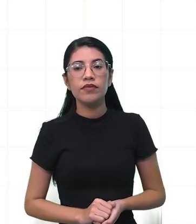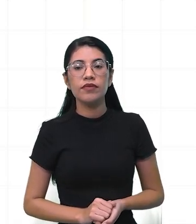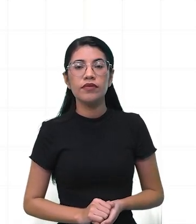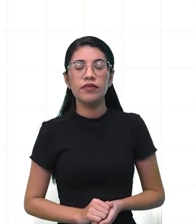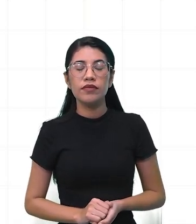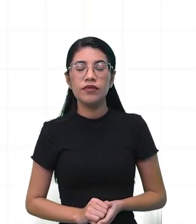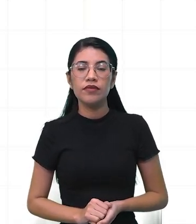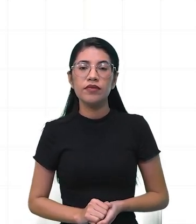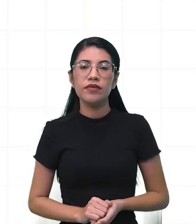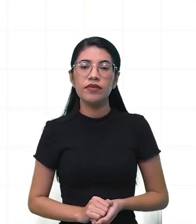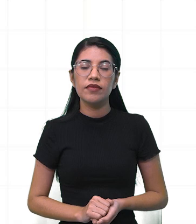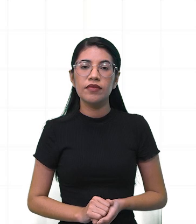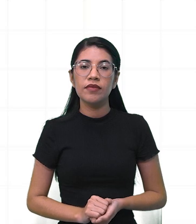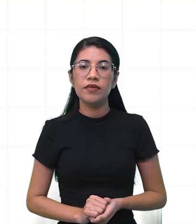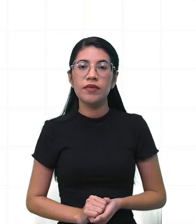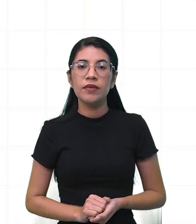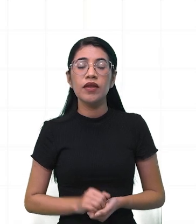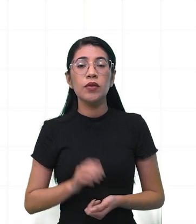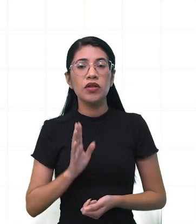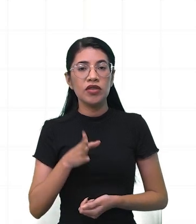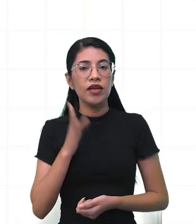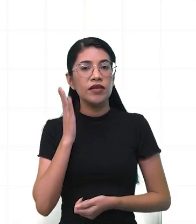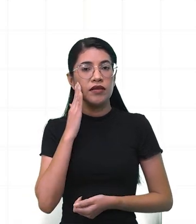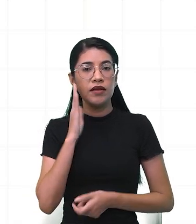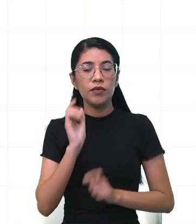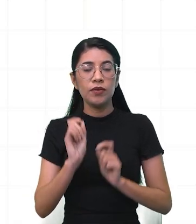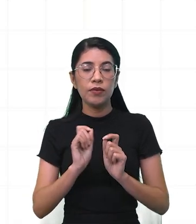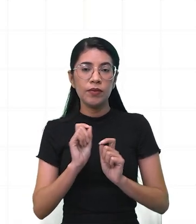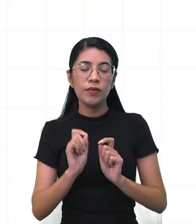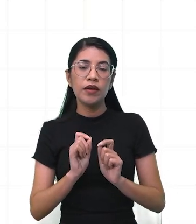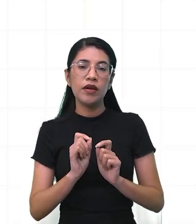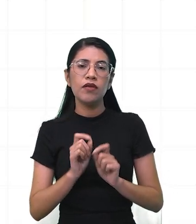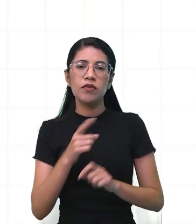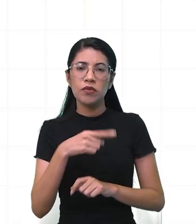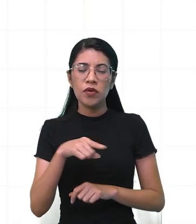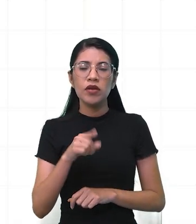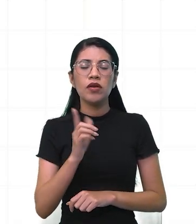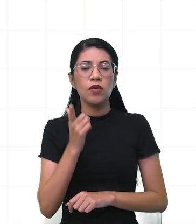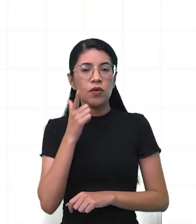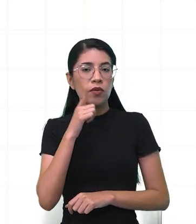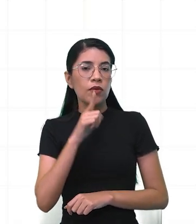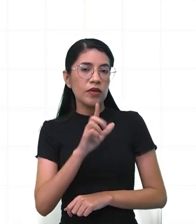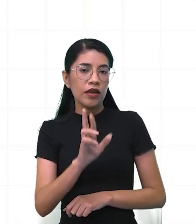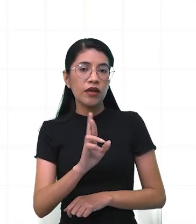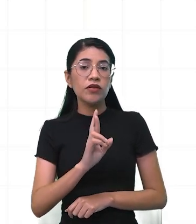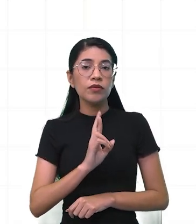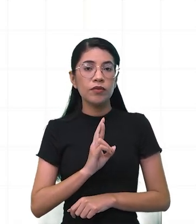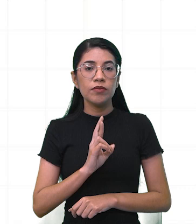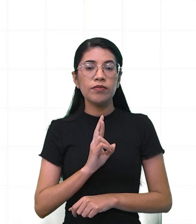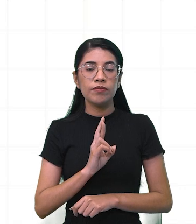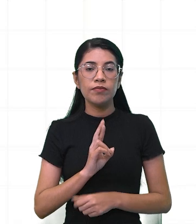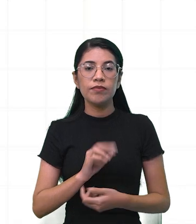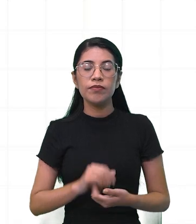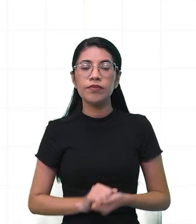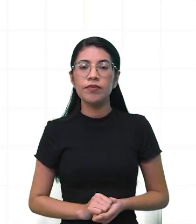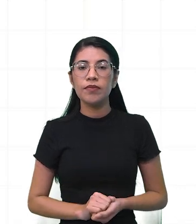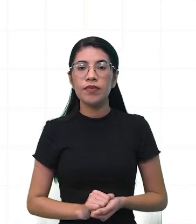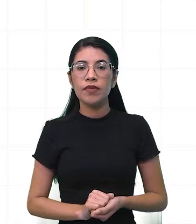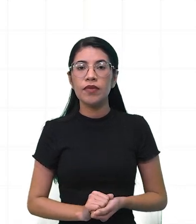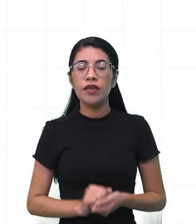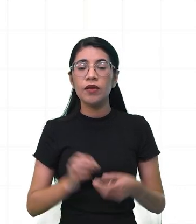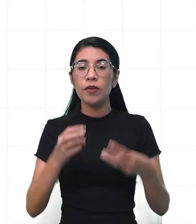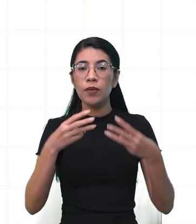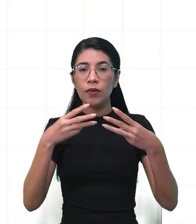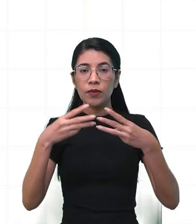Com os conhecimentos que nós já adquirimos até aqui, você já tem condições de responder essa pergunta. Veja, quem são os